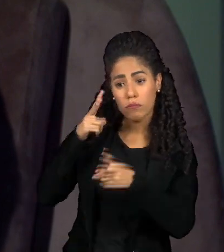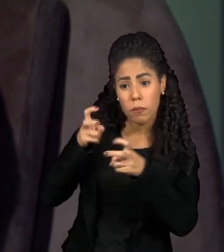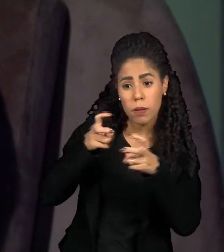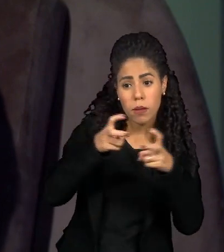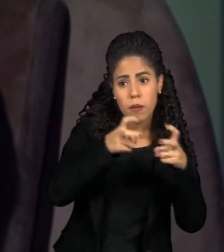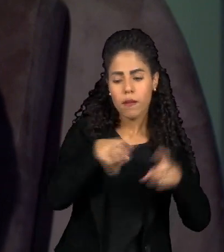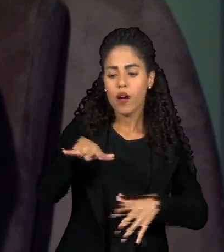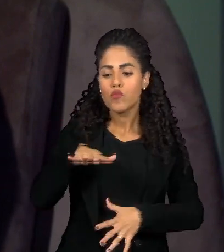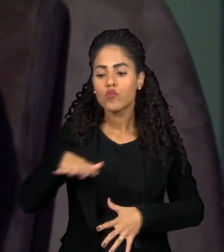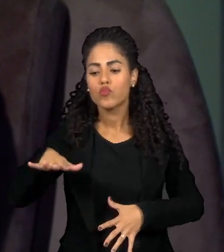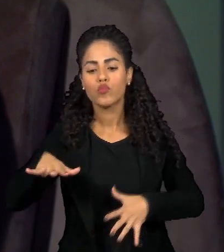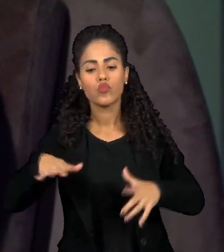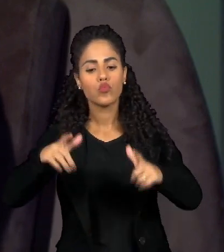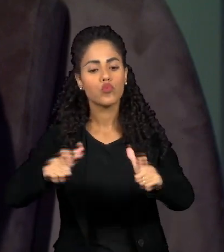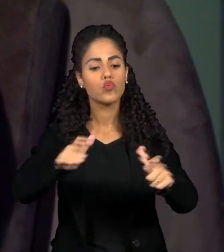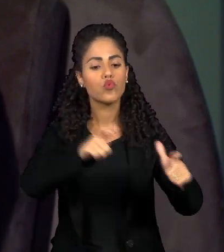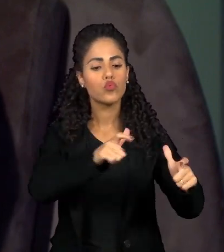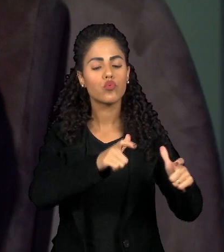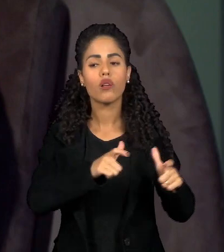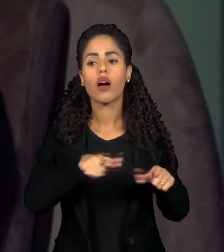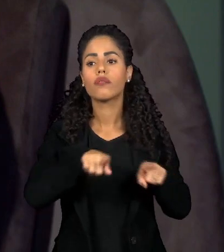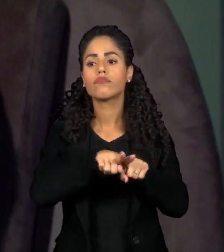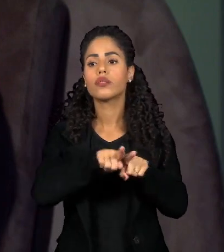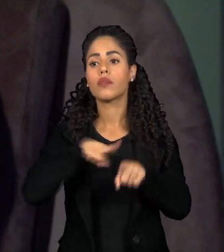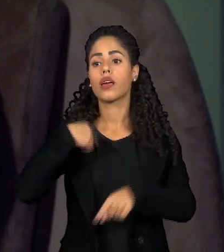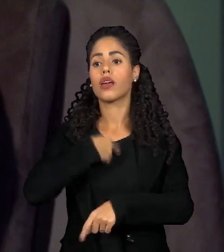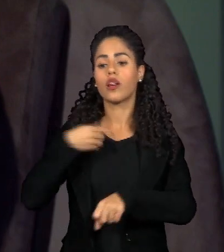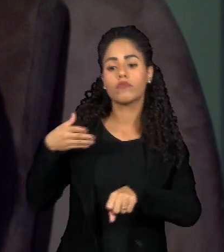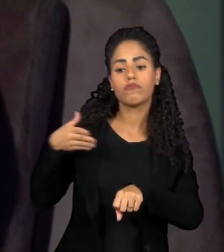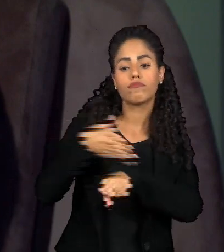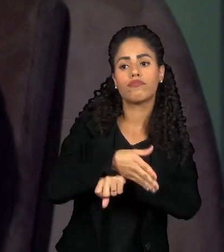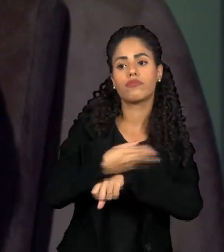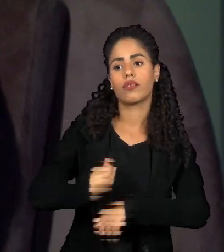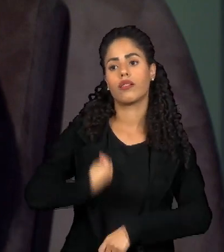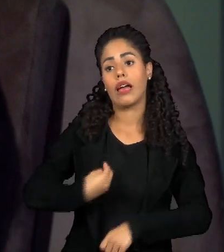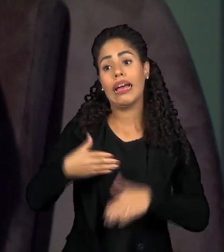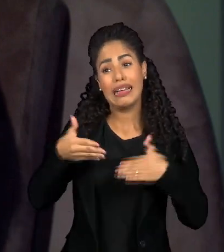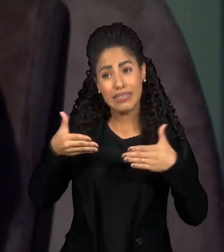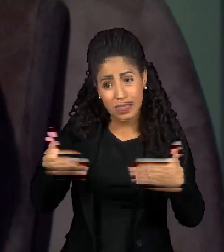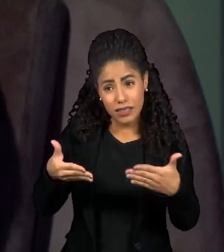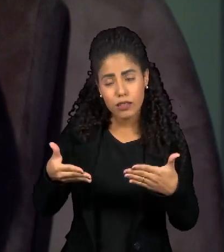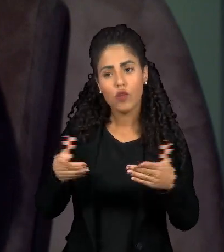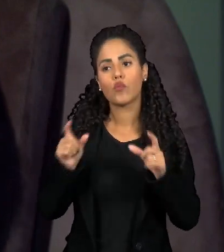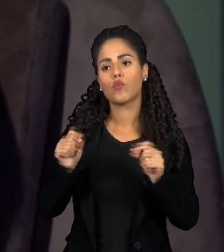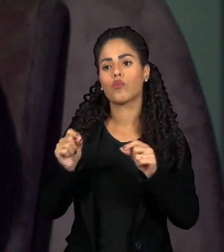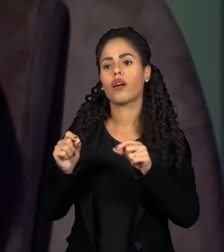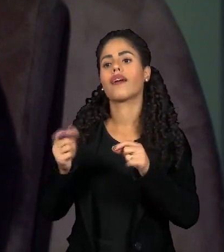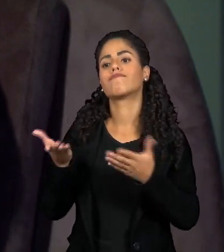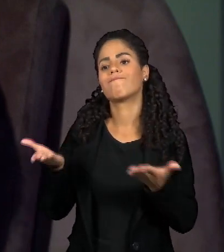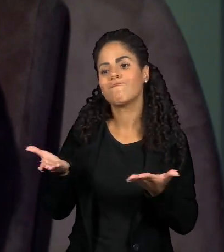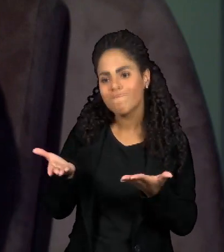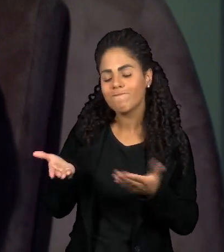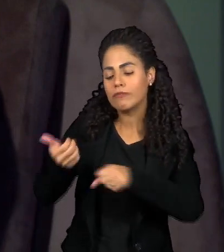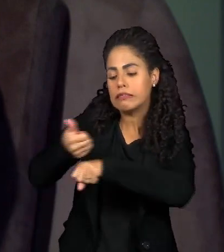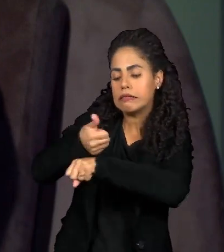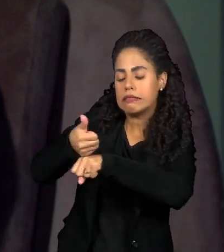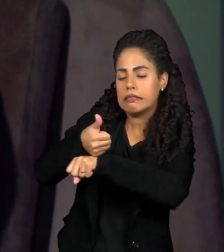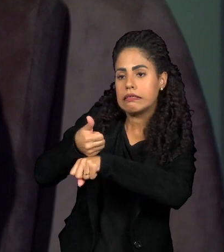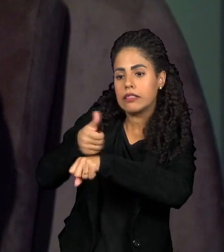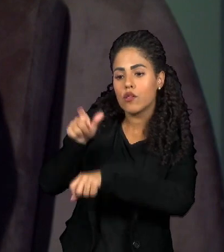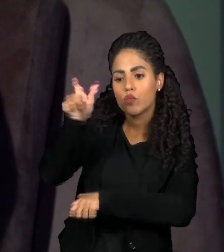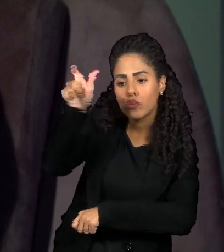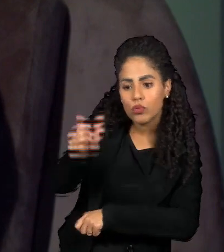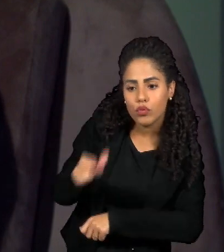nos ambientes, os lugares que nós frequentamos. Então, nesse sentido, também o profissional, além da